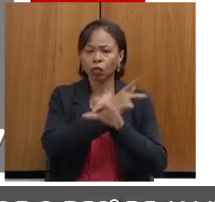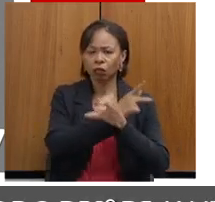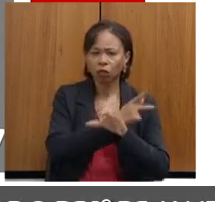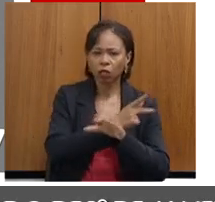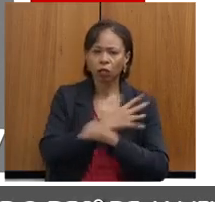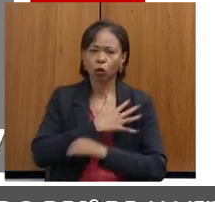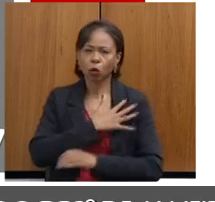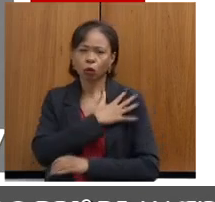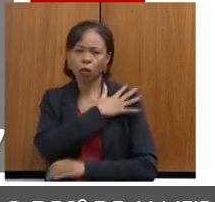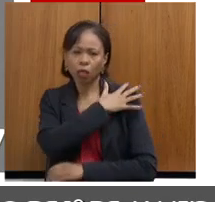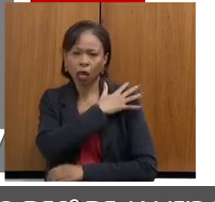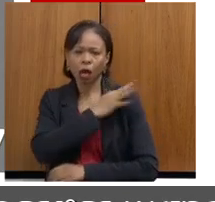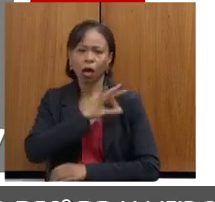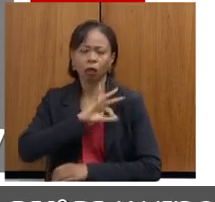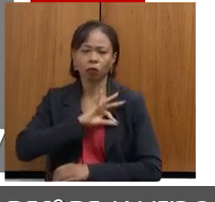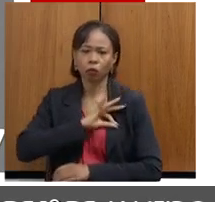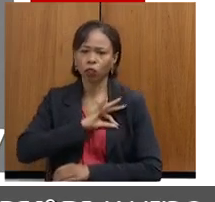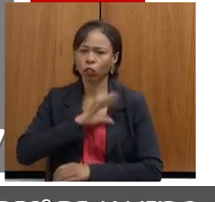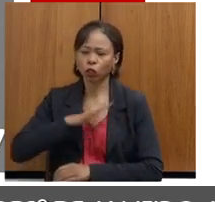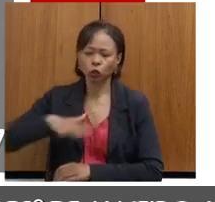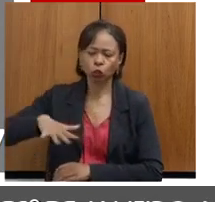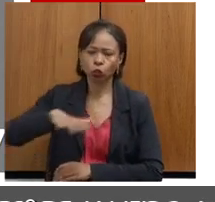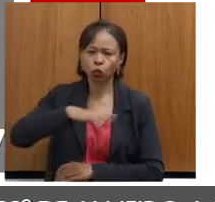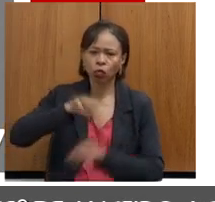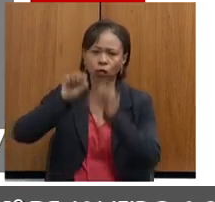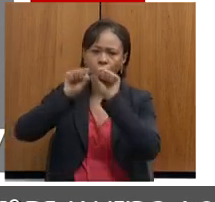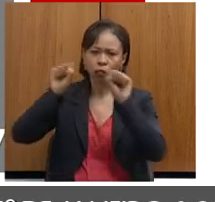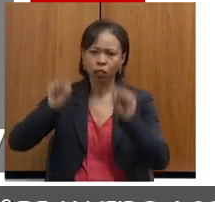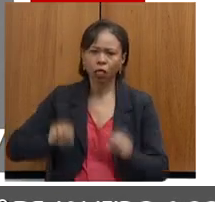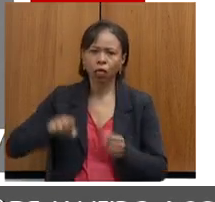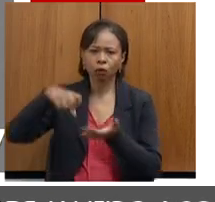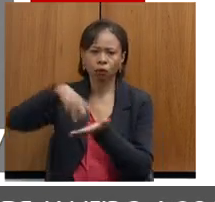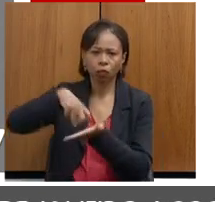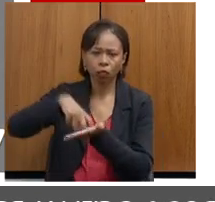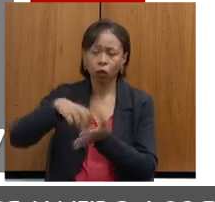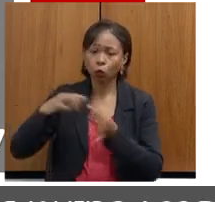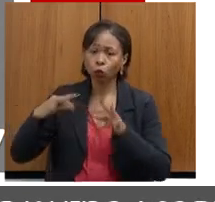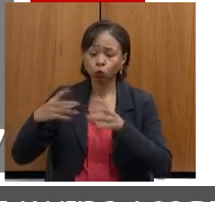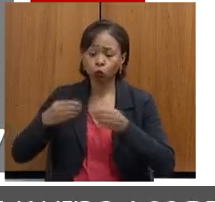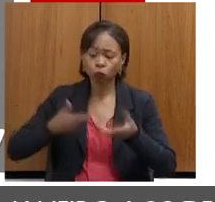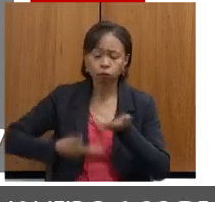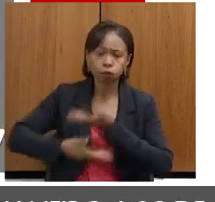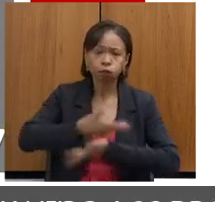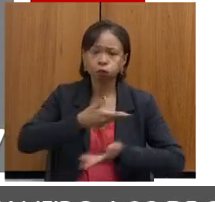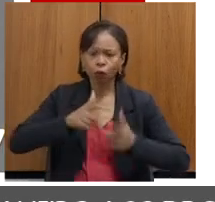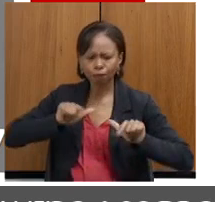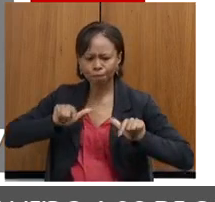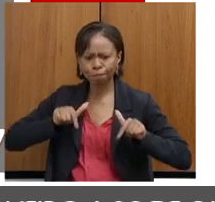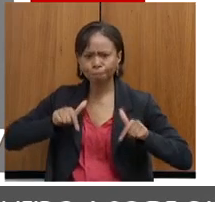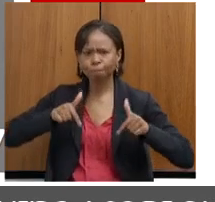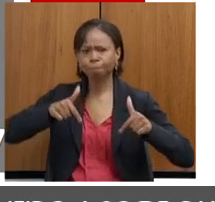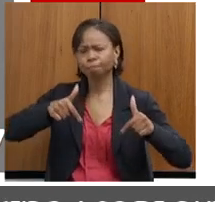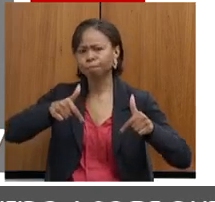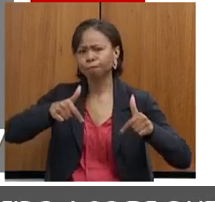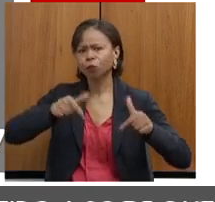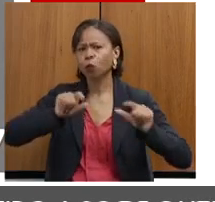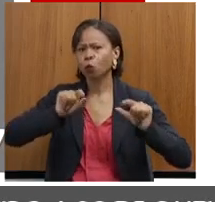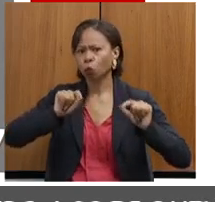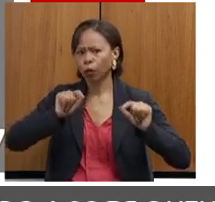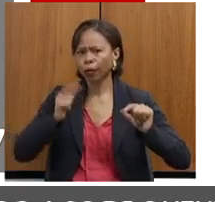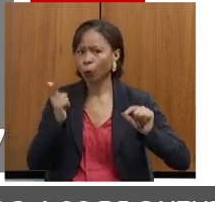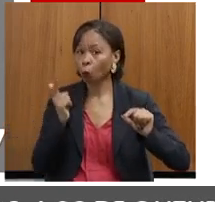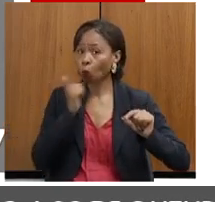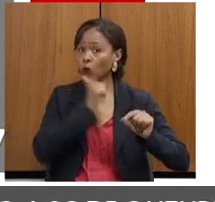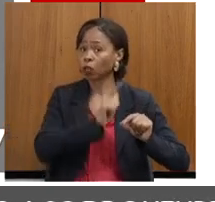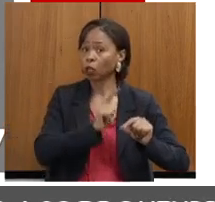militar todo nosso sistema penal e tal atuou fortemente conseguiu não por um milagre mas